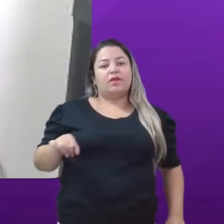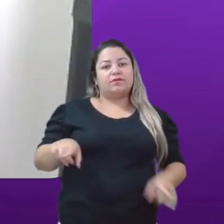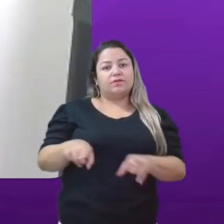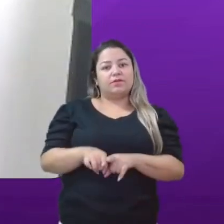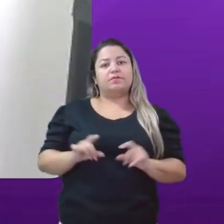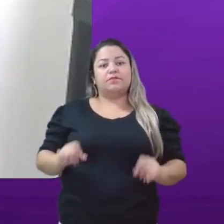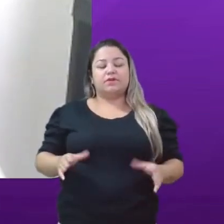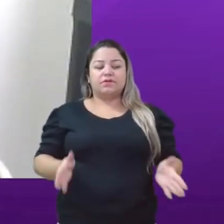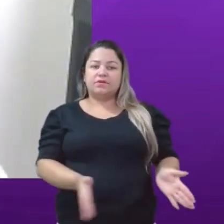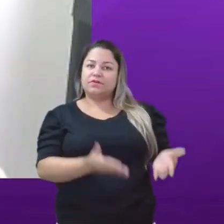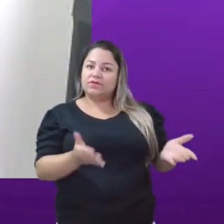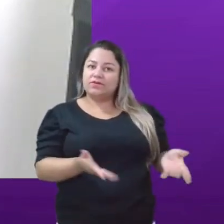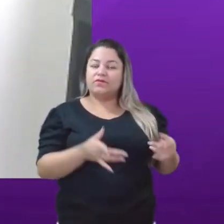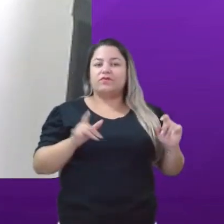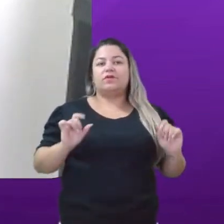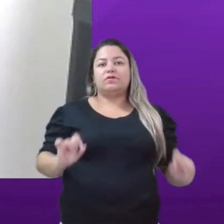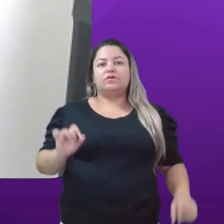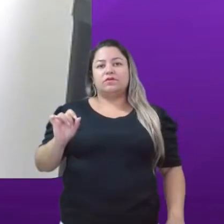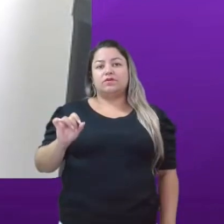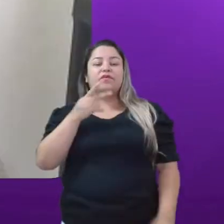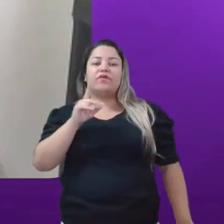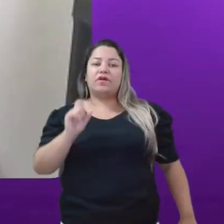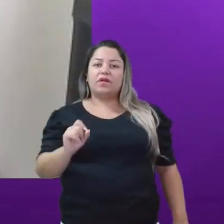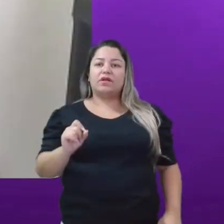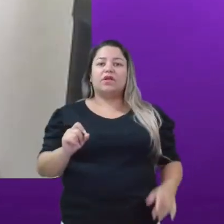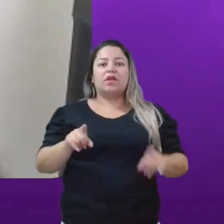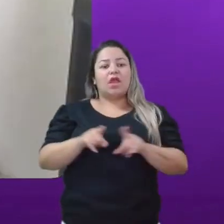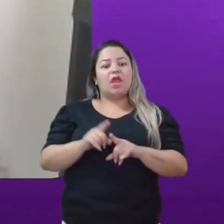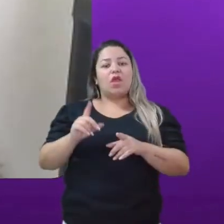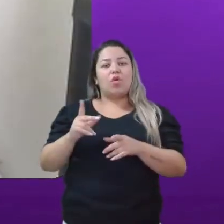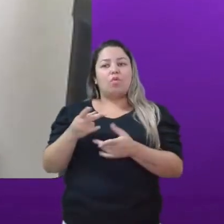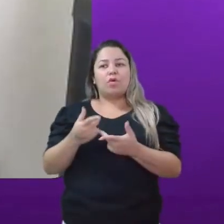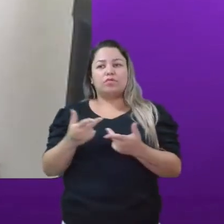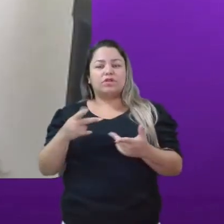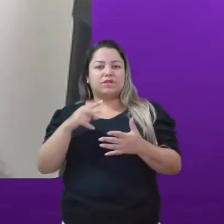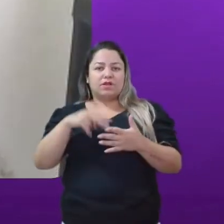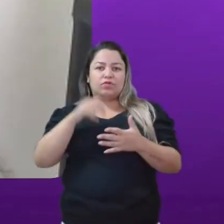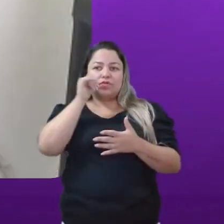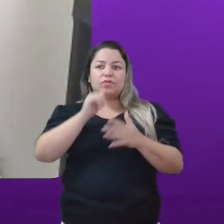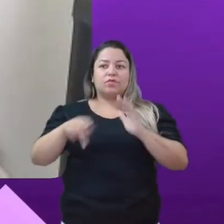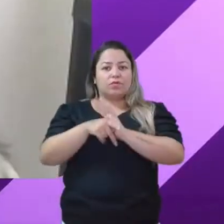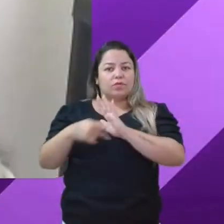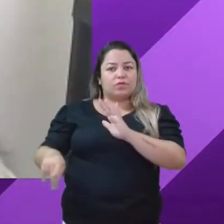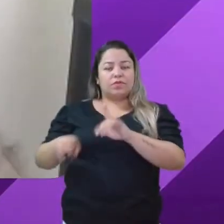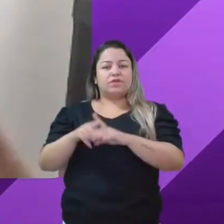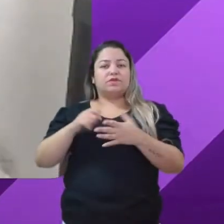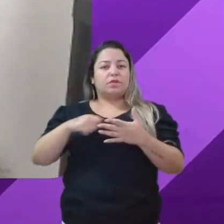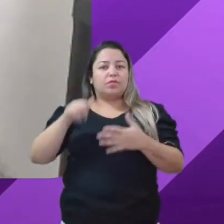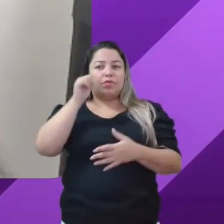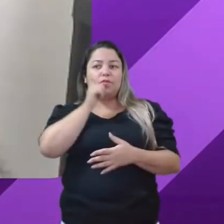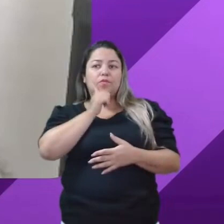justamente incentivar, né, que se leiam mulheres. Esse é um conceito, né, literatura de mulheres, literatura escrita por